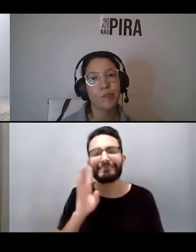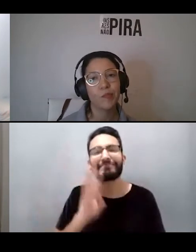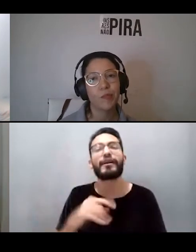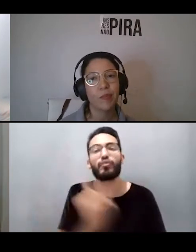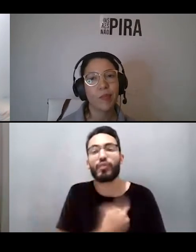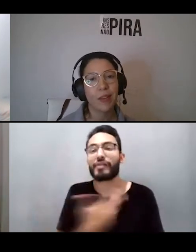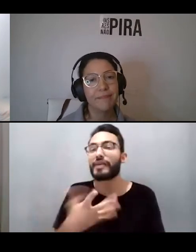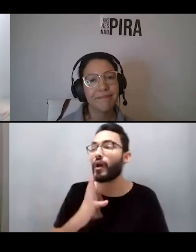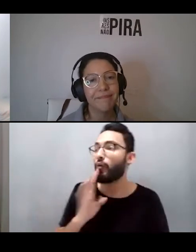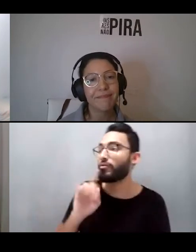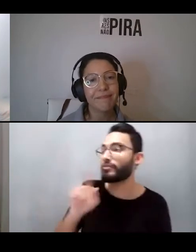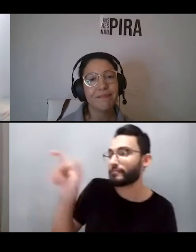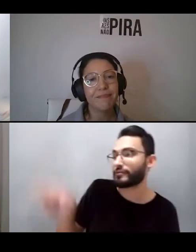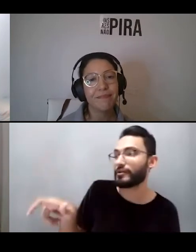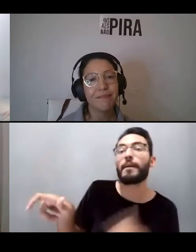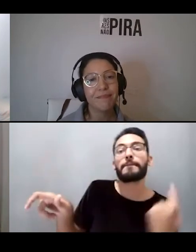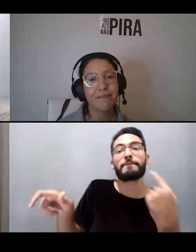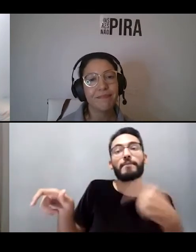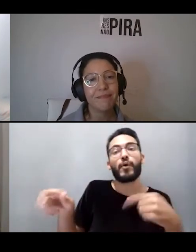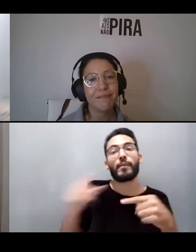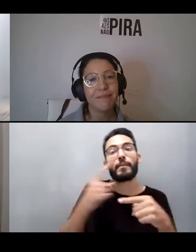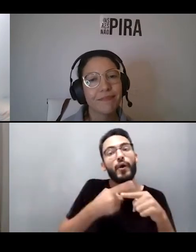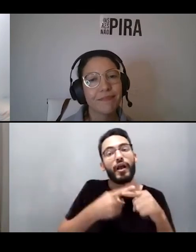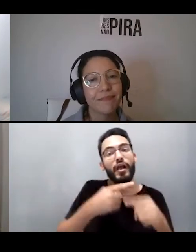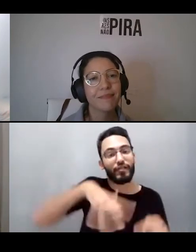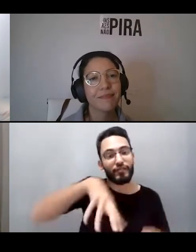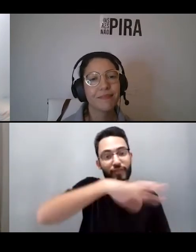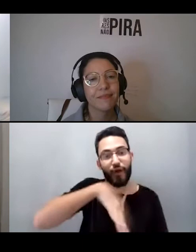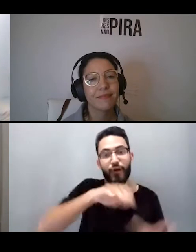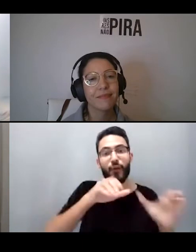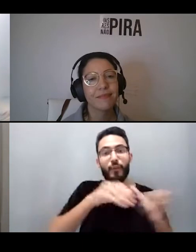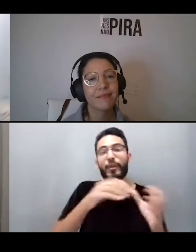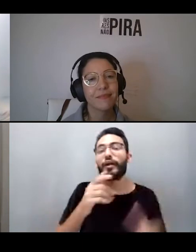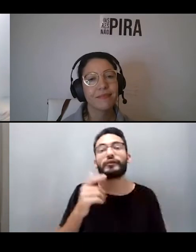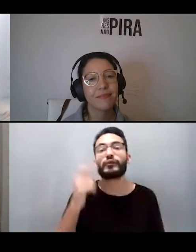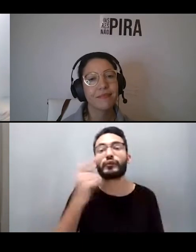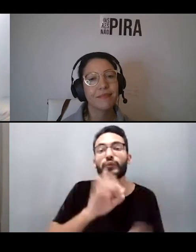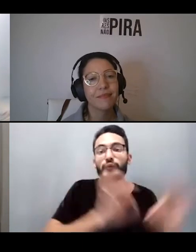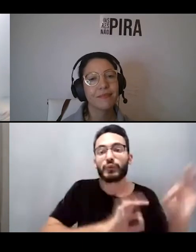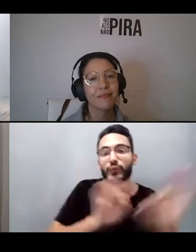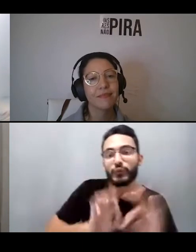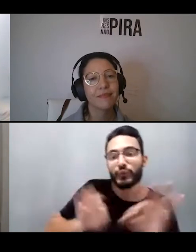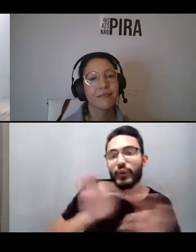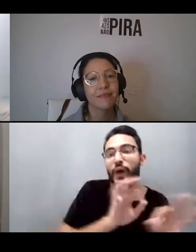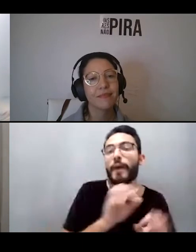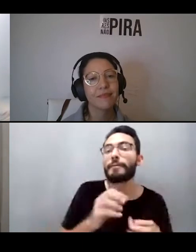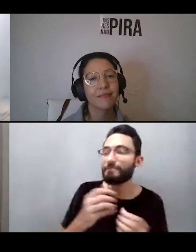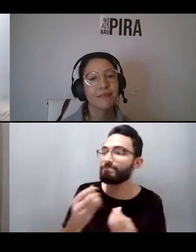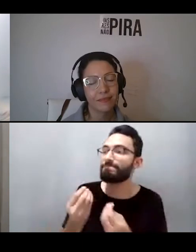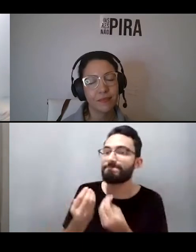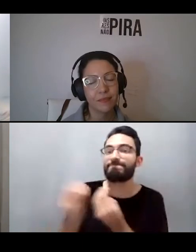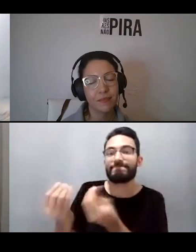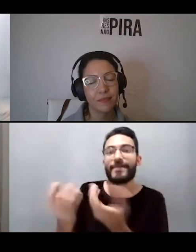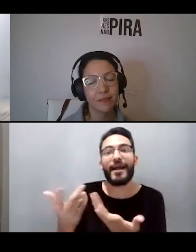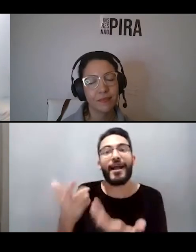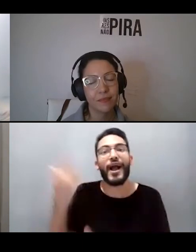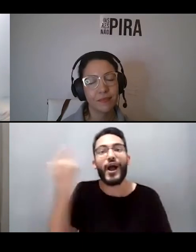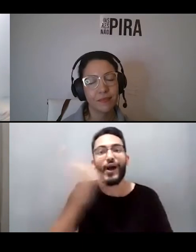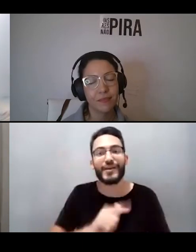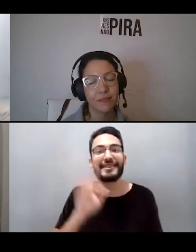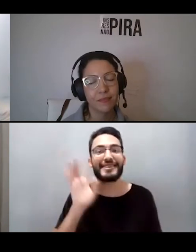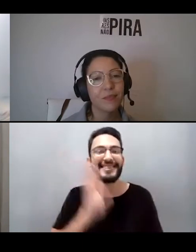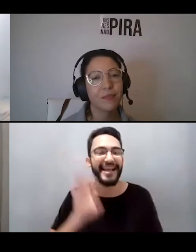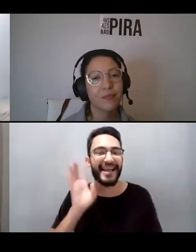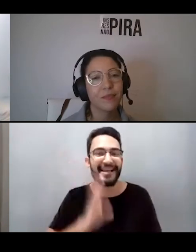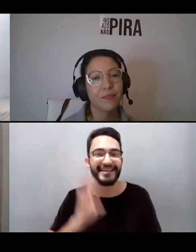alguém porque nós da comunidade não conseguimos nos organizar para que a gente possa proporcionar isso. Então, isso que é muito bacana aqui no